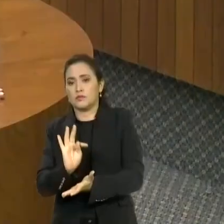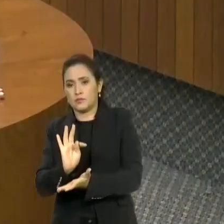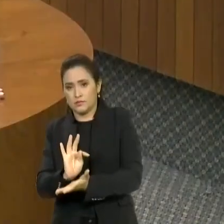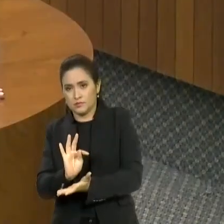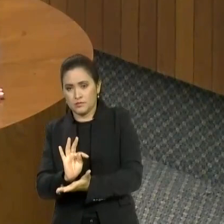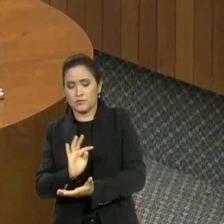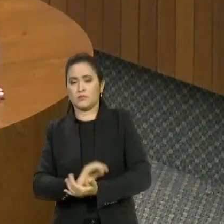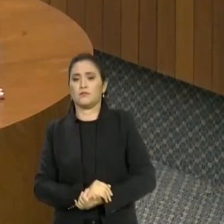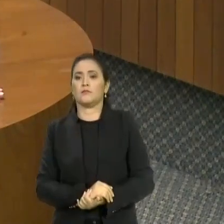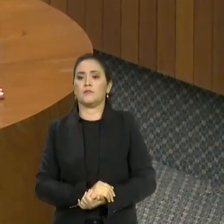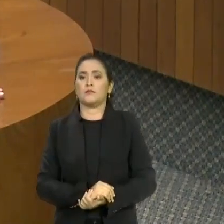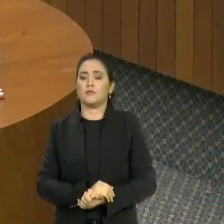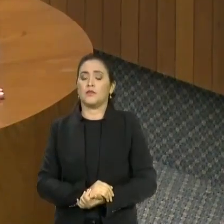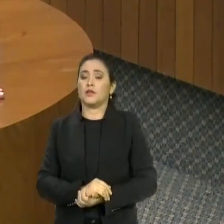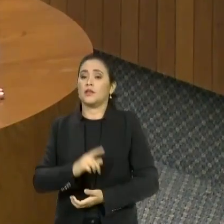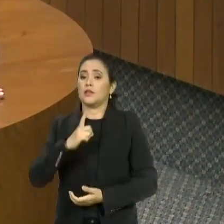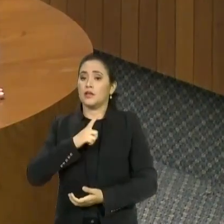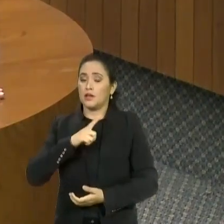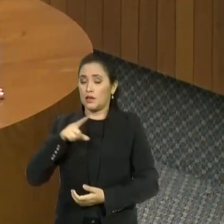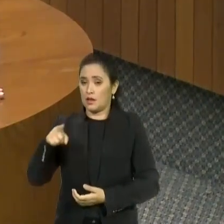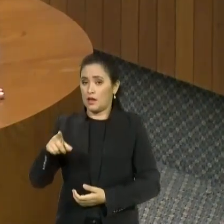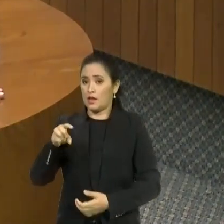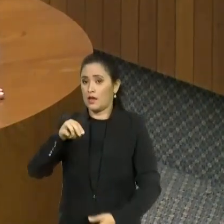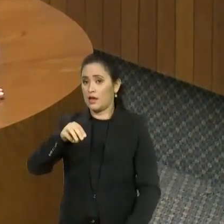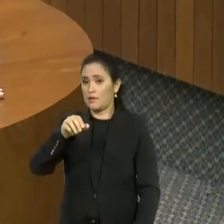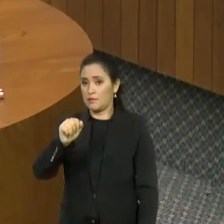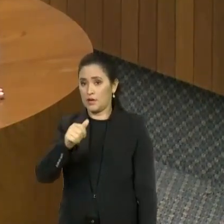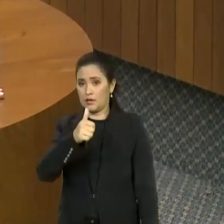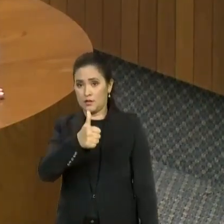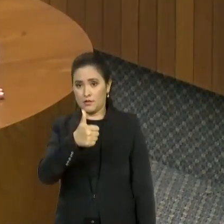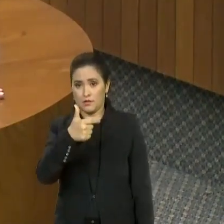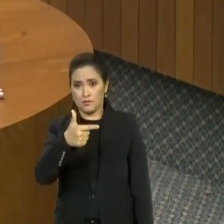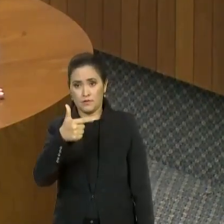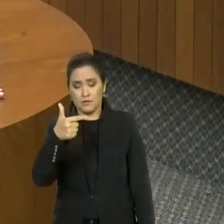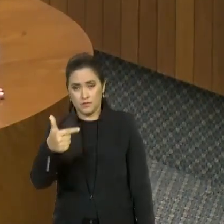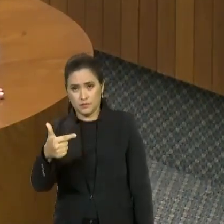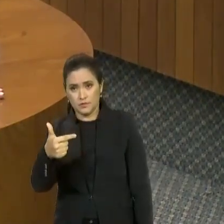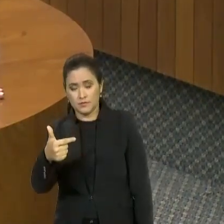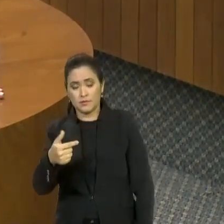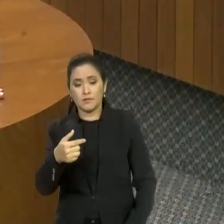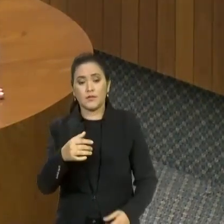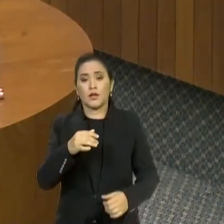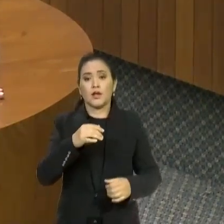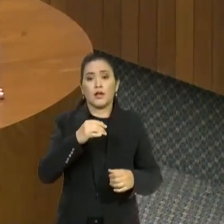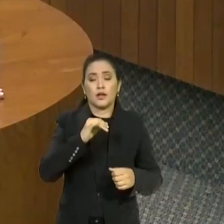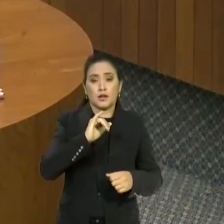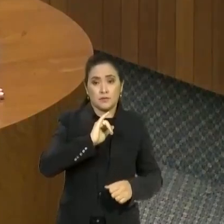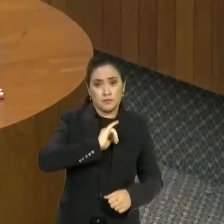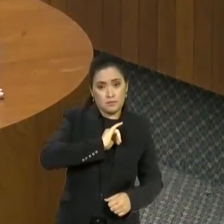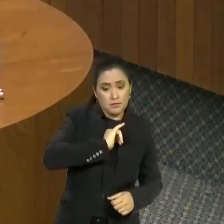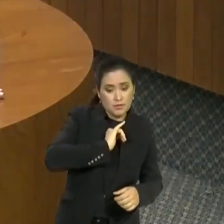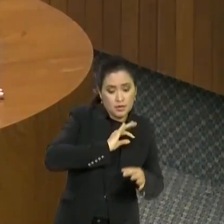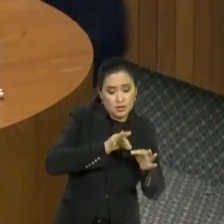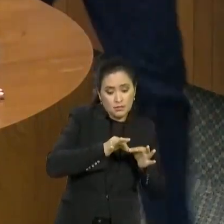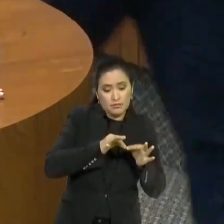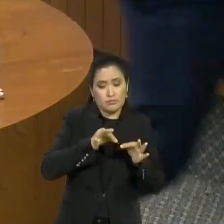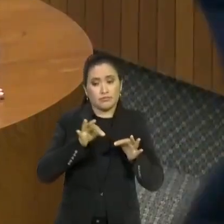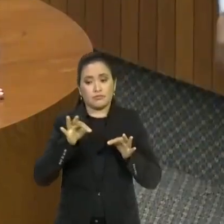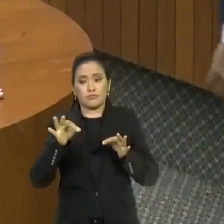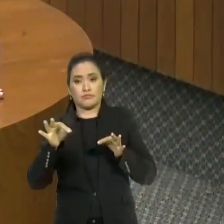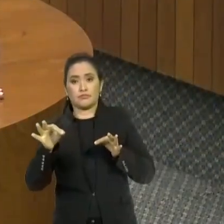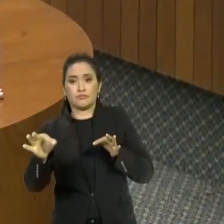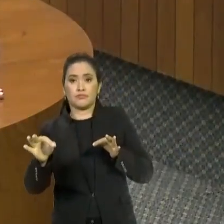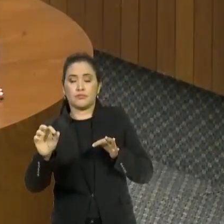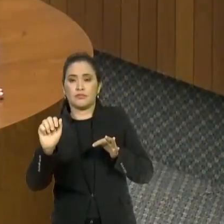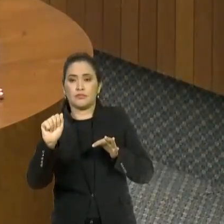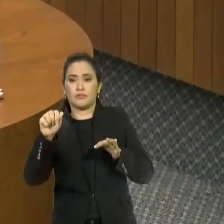MA 006. Temos ali a MA-122, que liga o município de Imperatriz ao